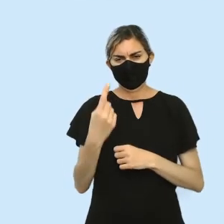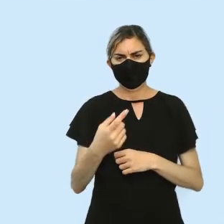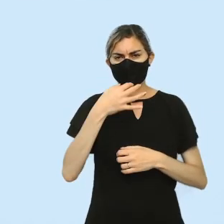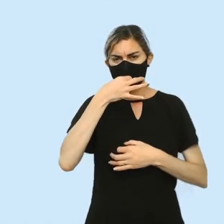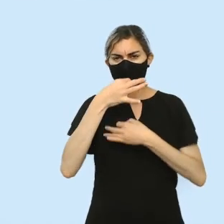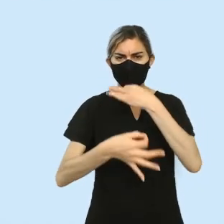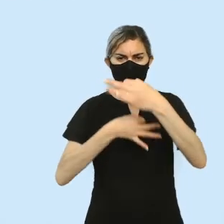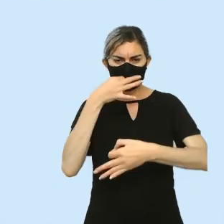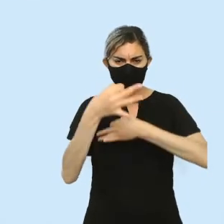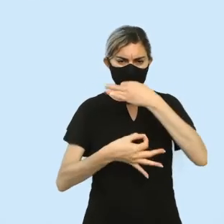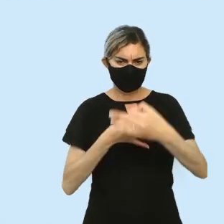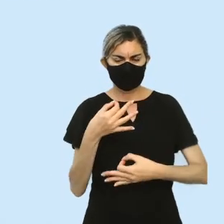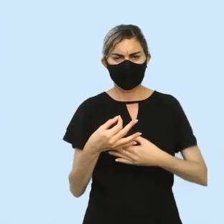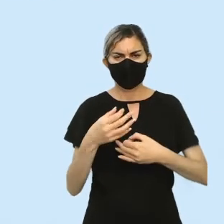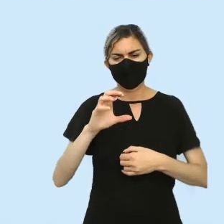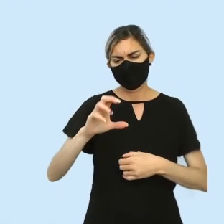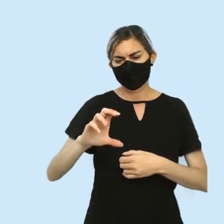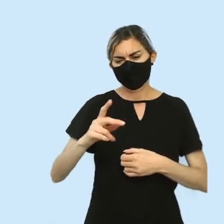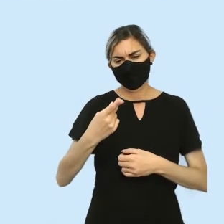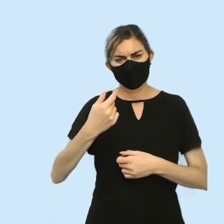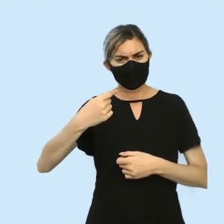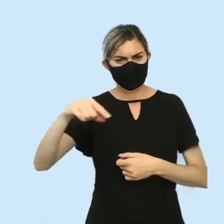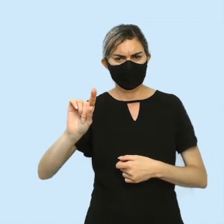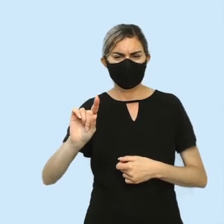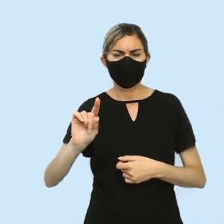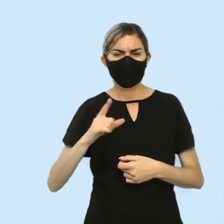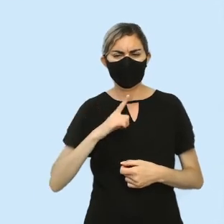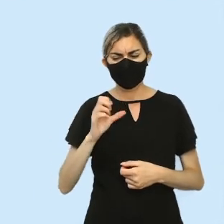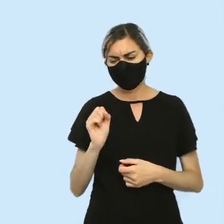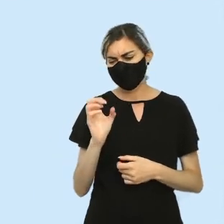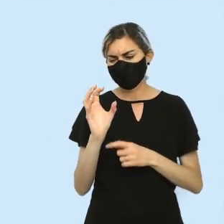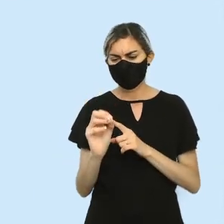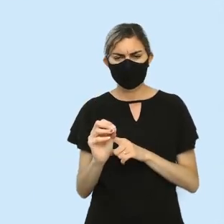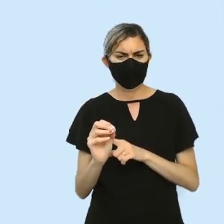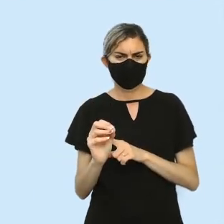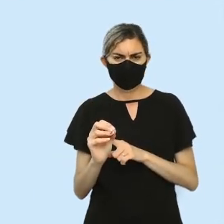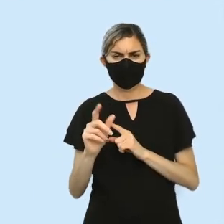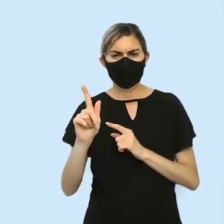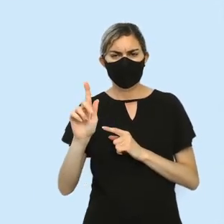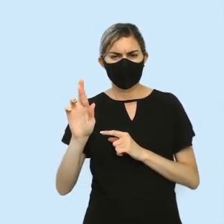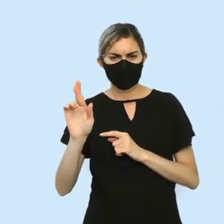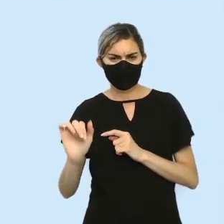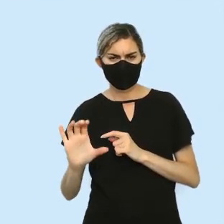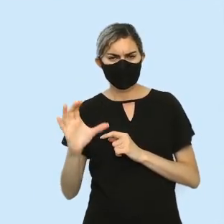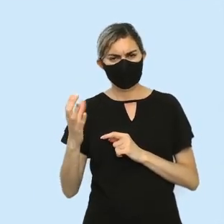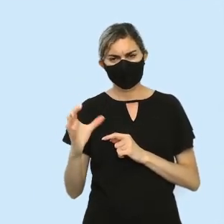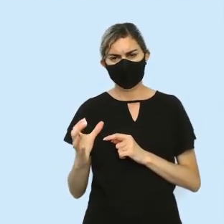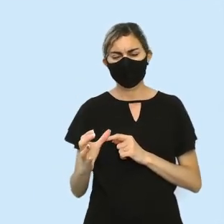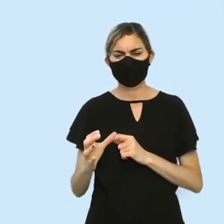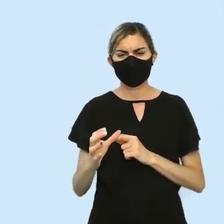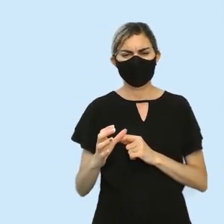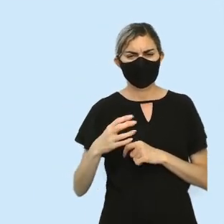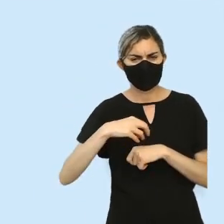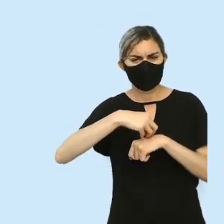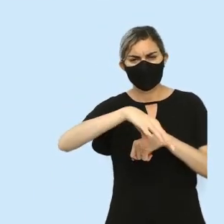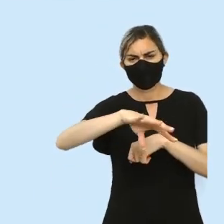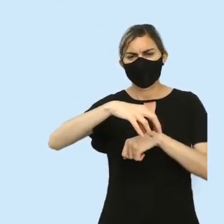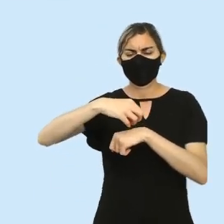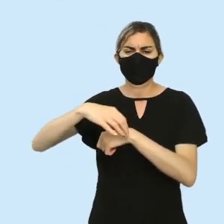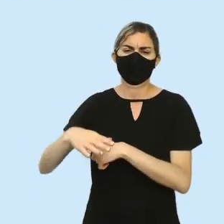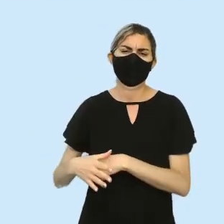dica, meu povo. O chá está com 80 graus Celsius.